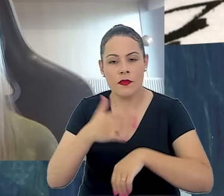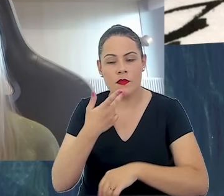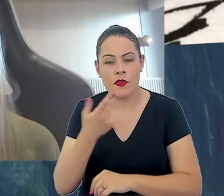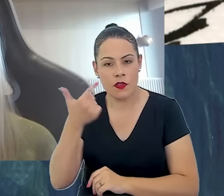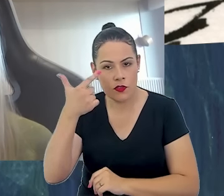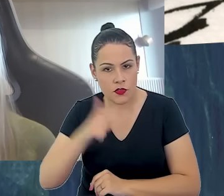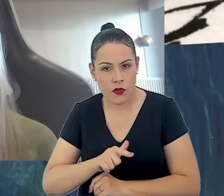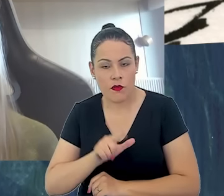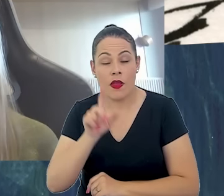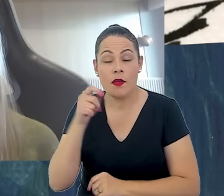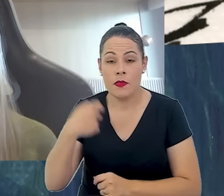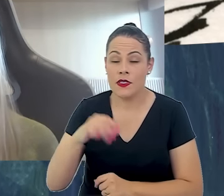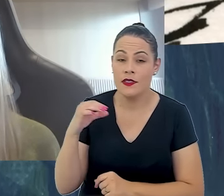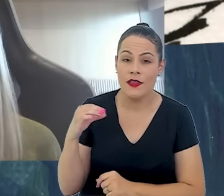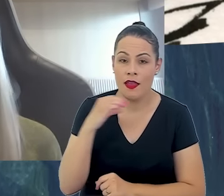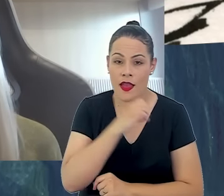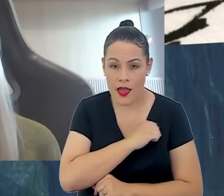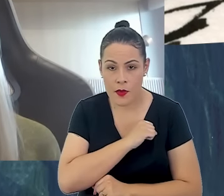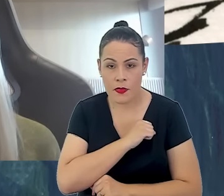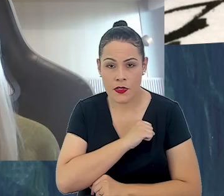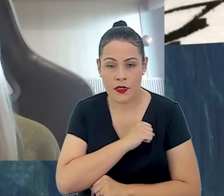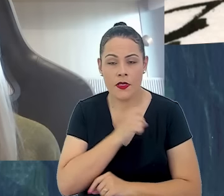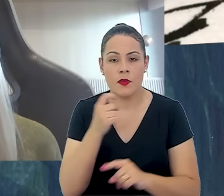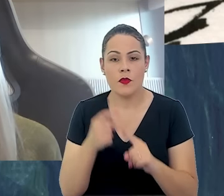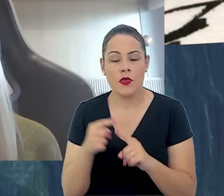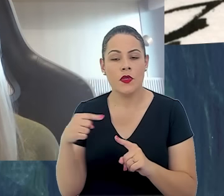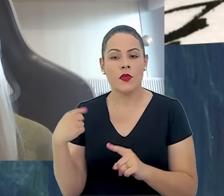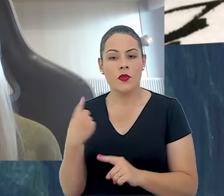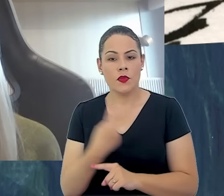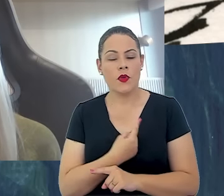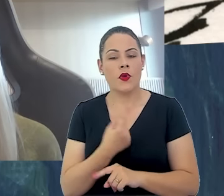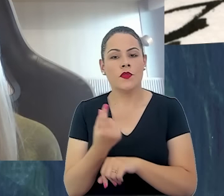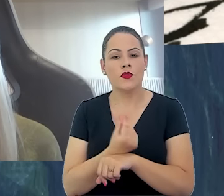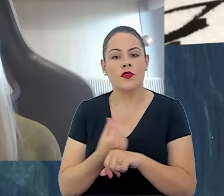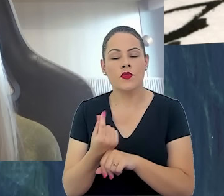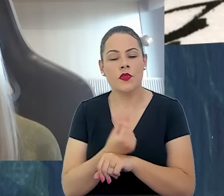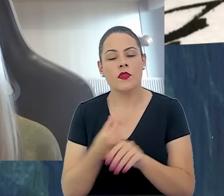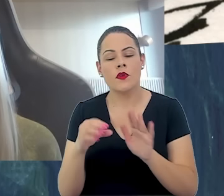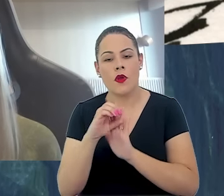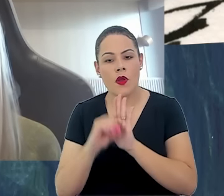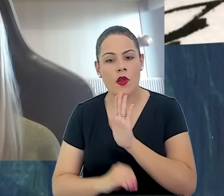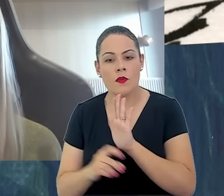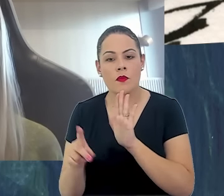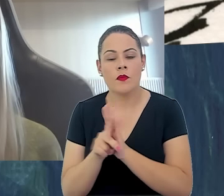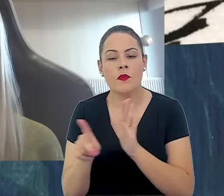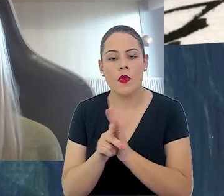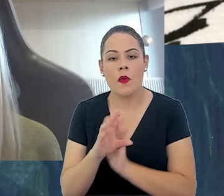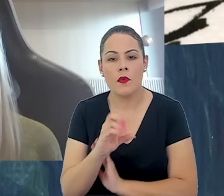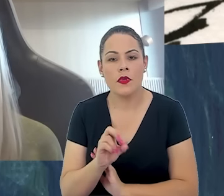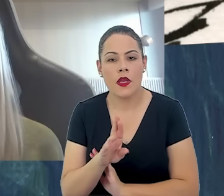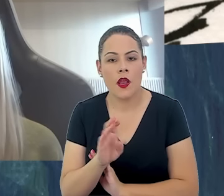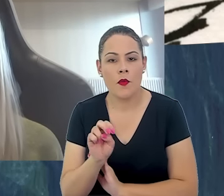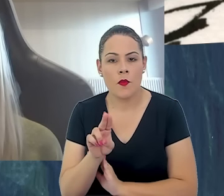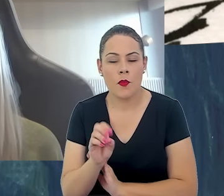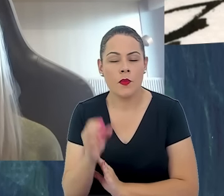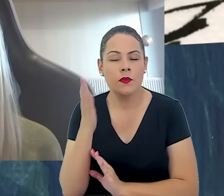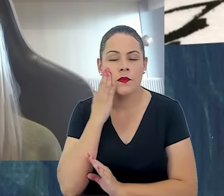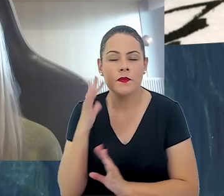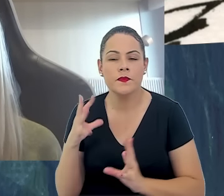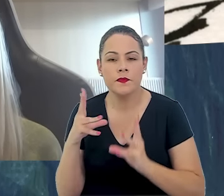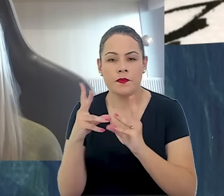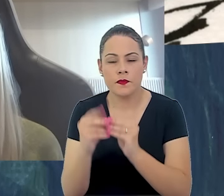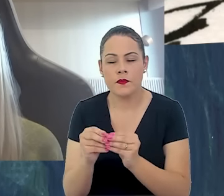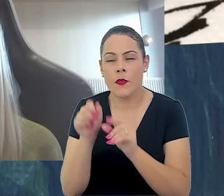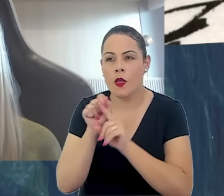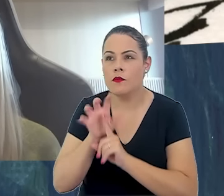vez, precisa ser rápida, porque o nosso orçamento carbono, diante do patamar de emissão que